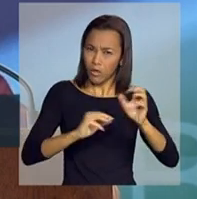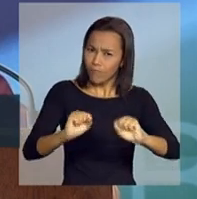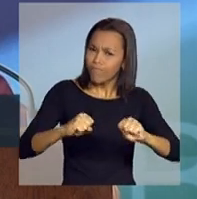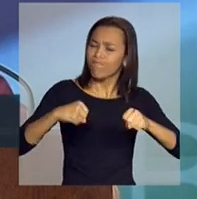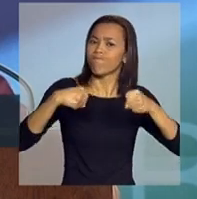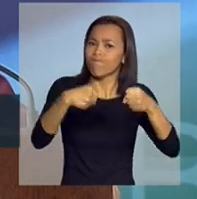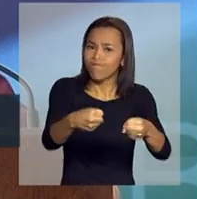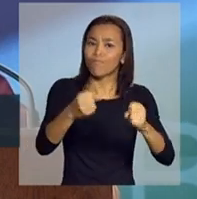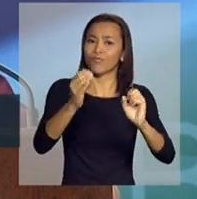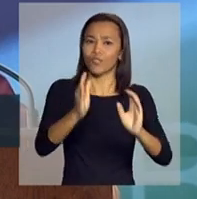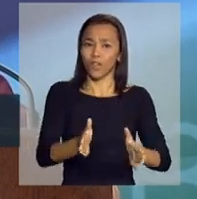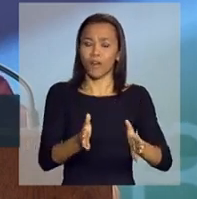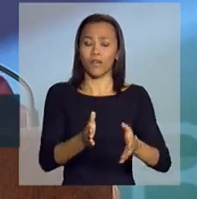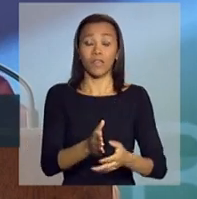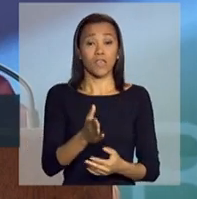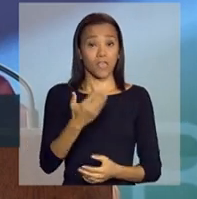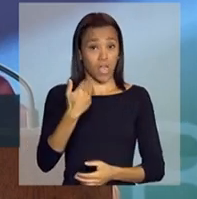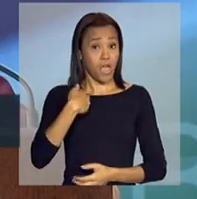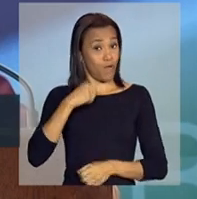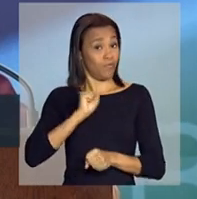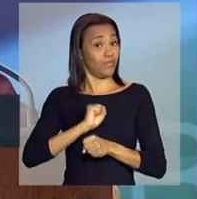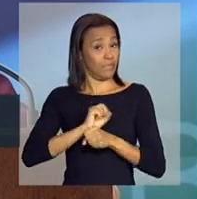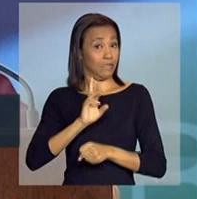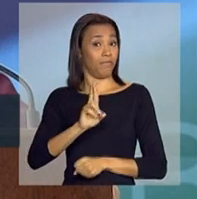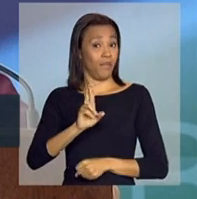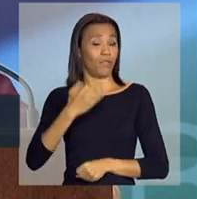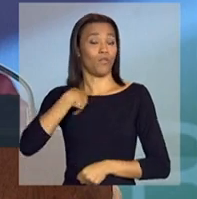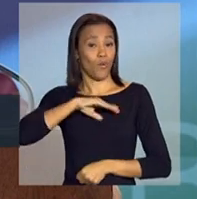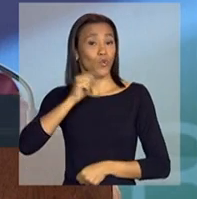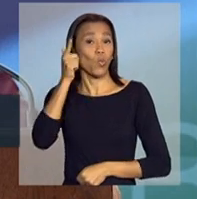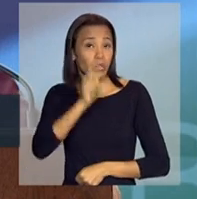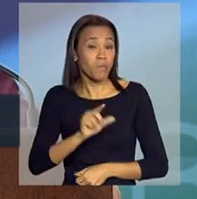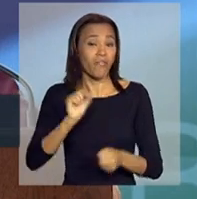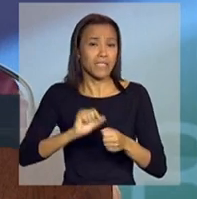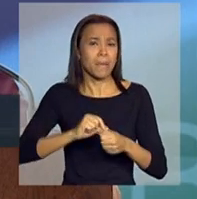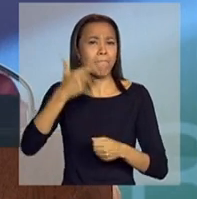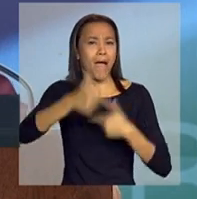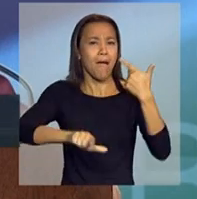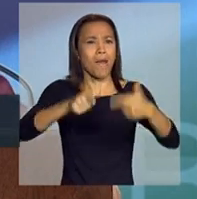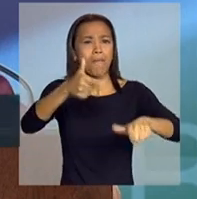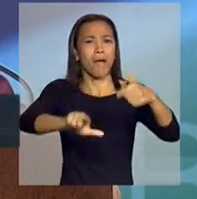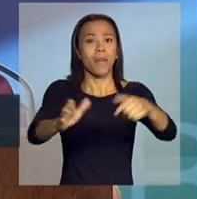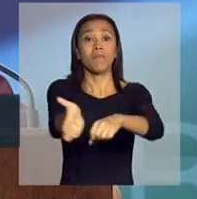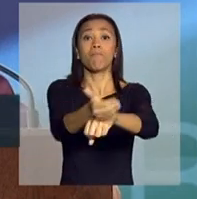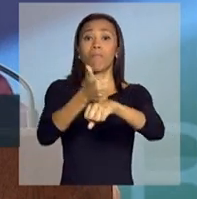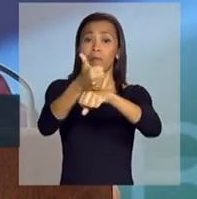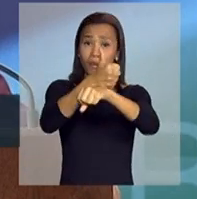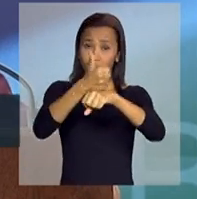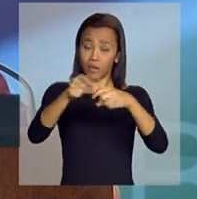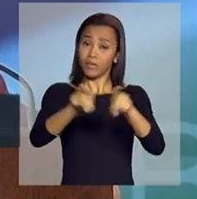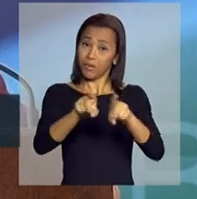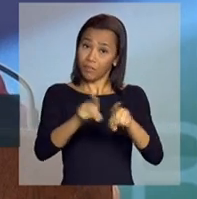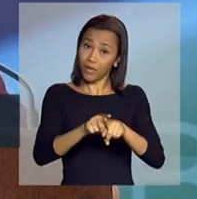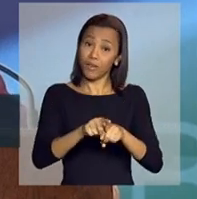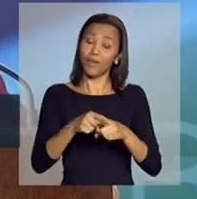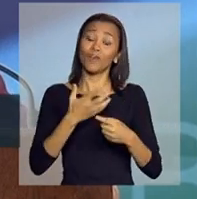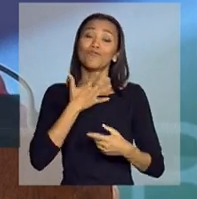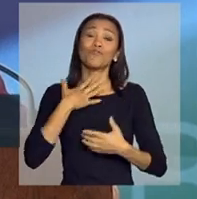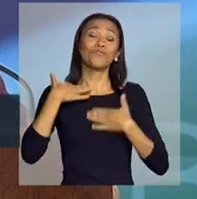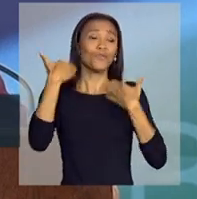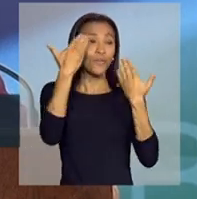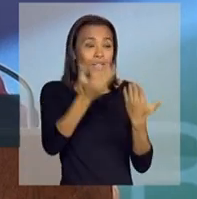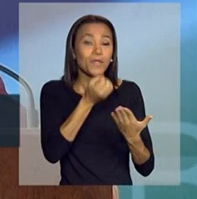eu espero que nós consigamos fazer mais e melhor. E desejo também, além de